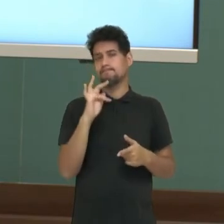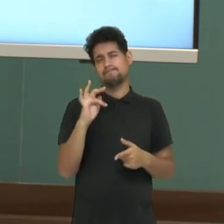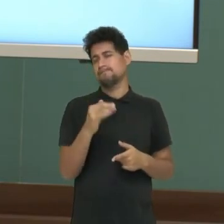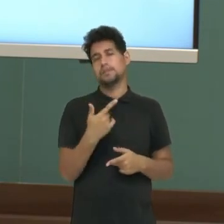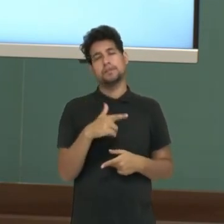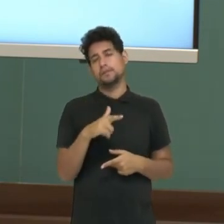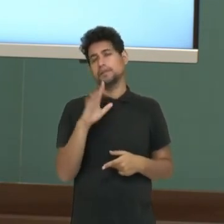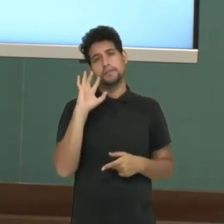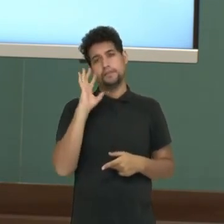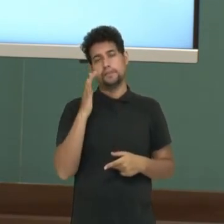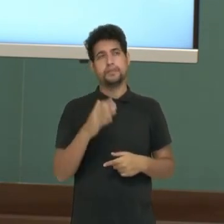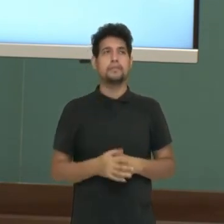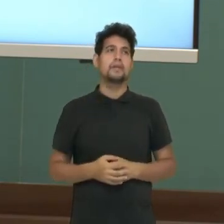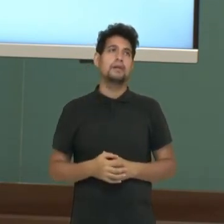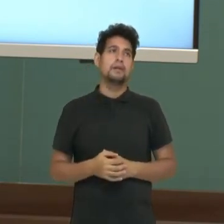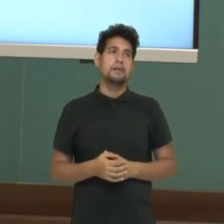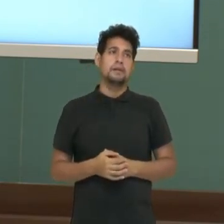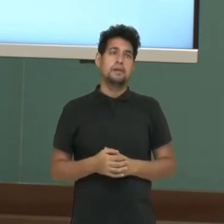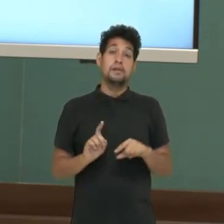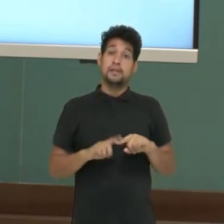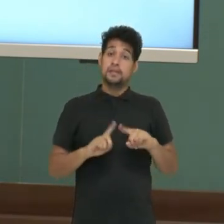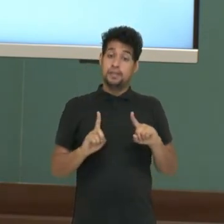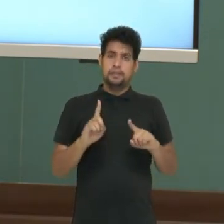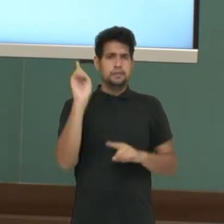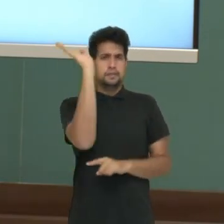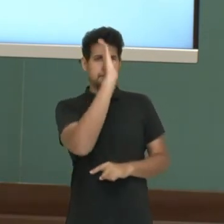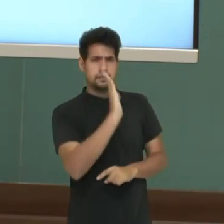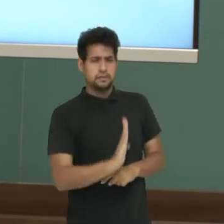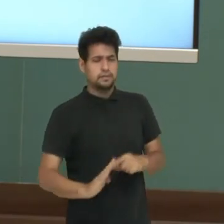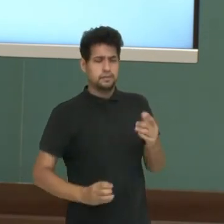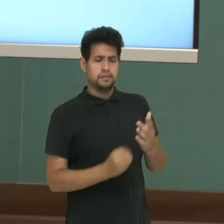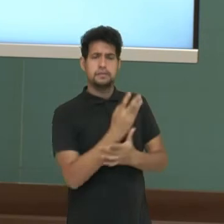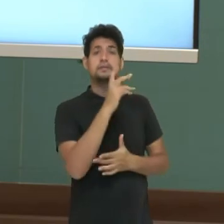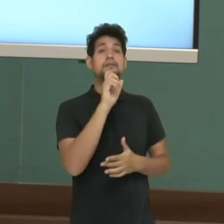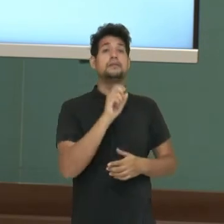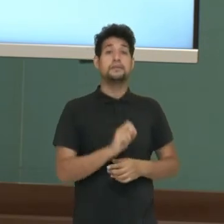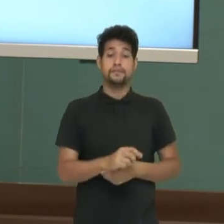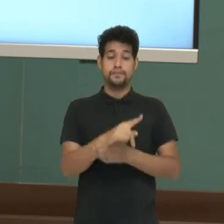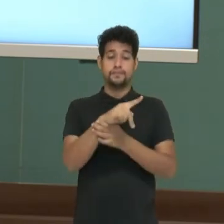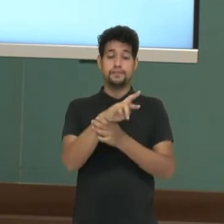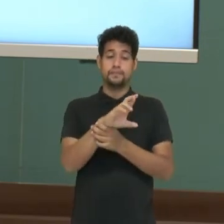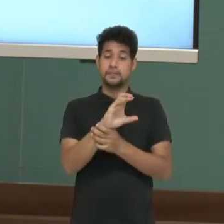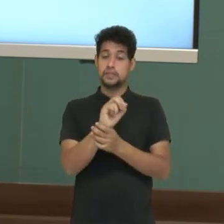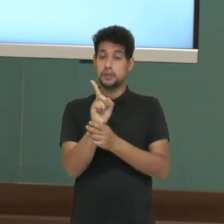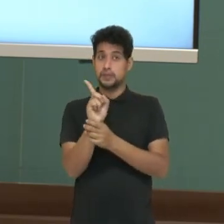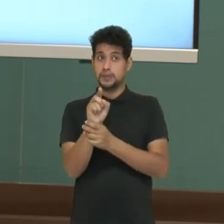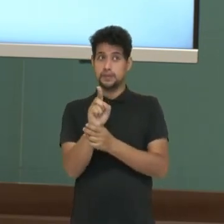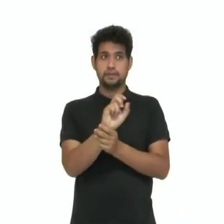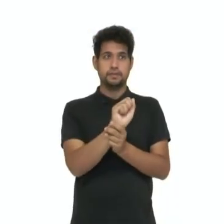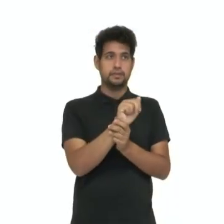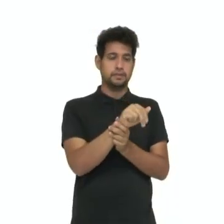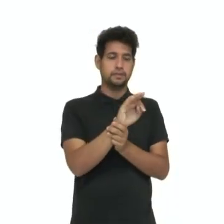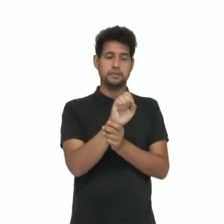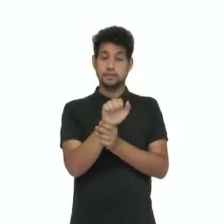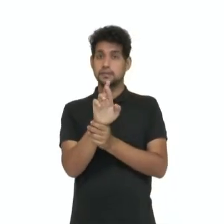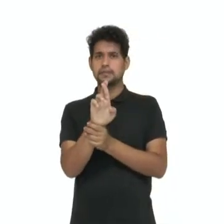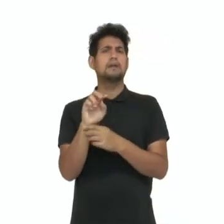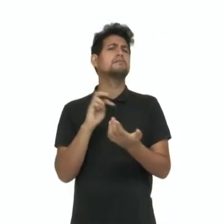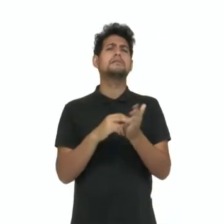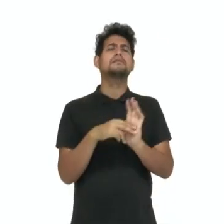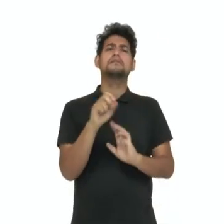quase nulo. Bom, e o Brasil então desenvolveu o programa ProAntar, que é o Programa Antártico Brasileiro,